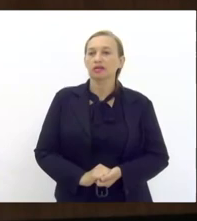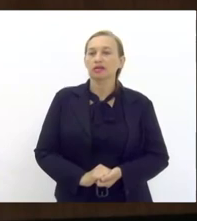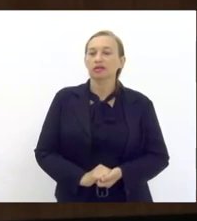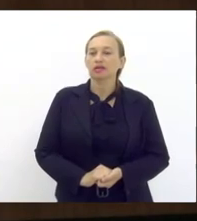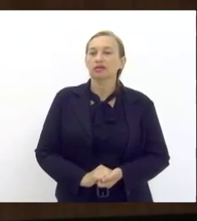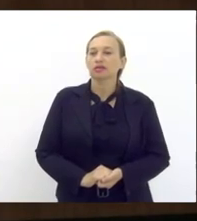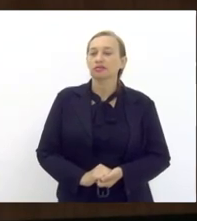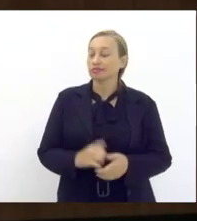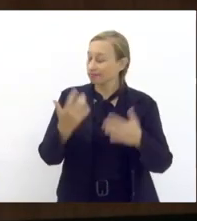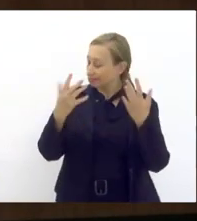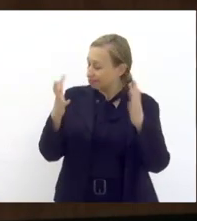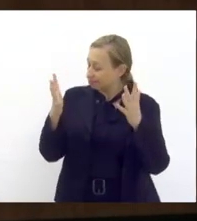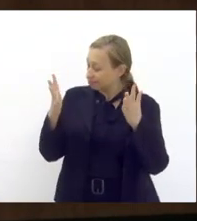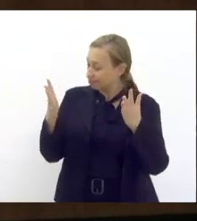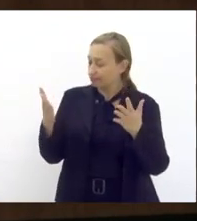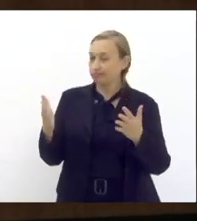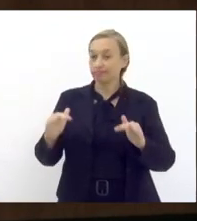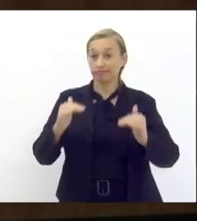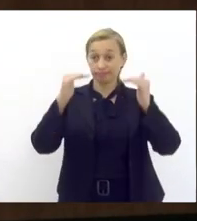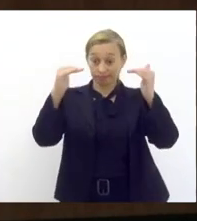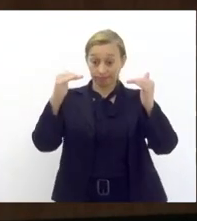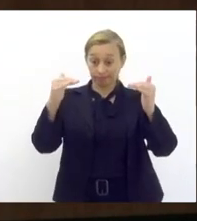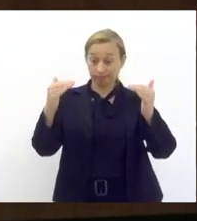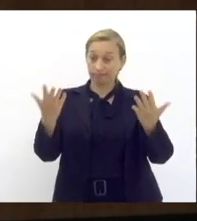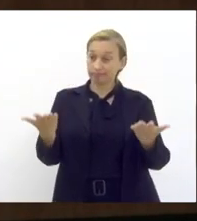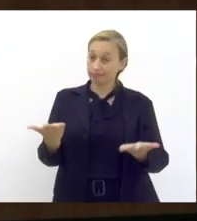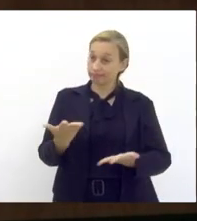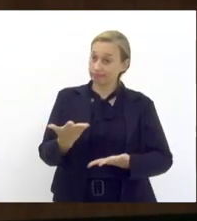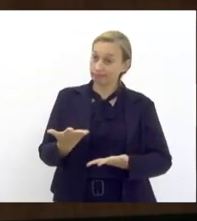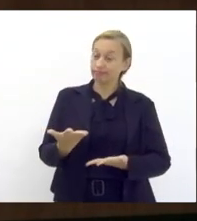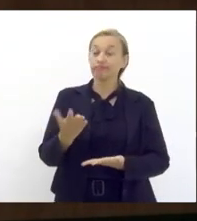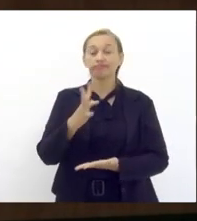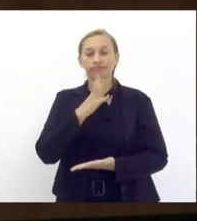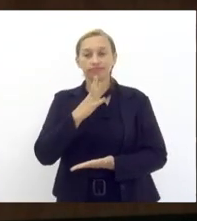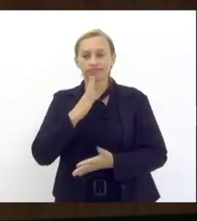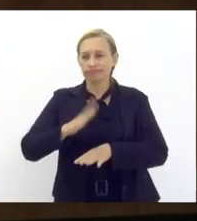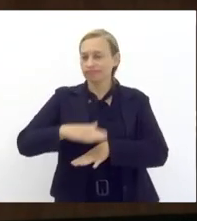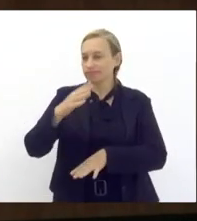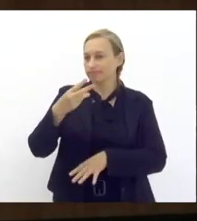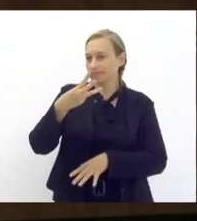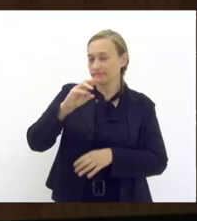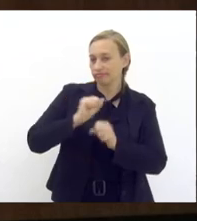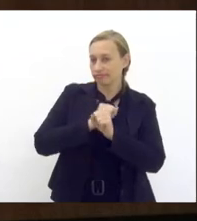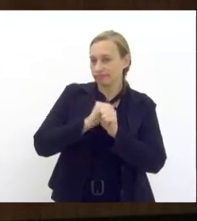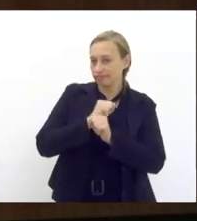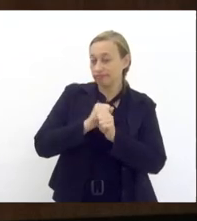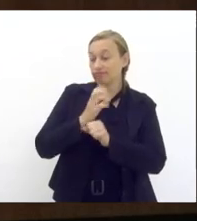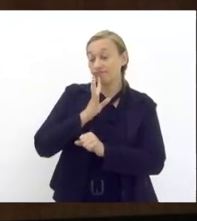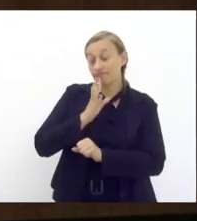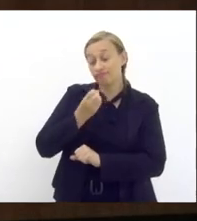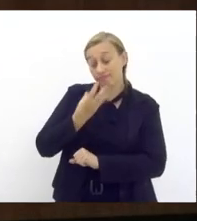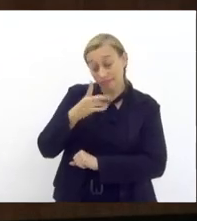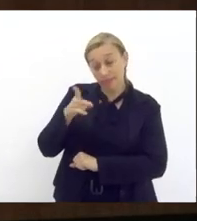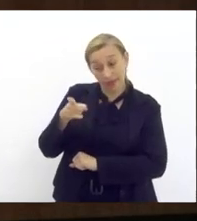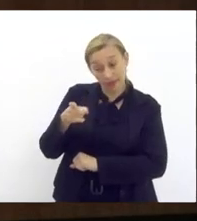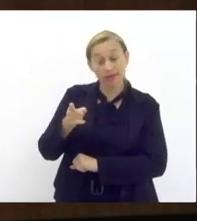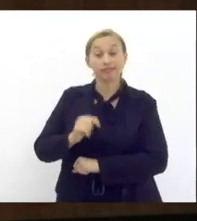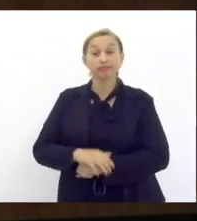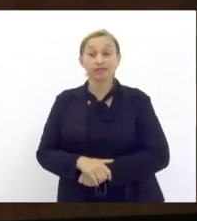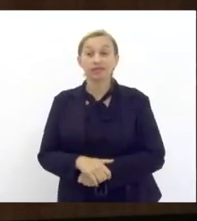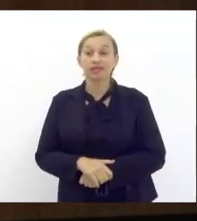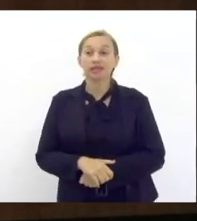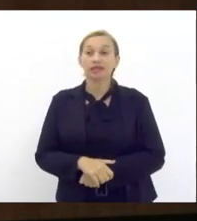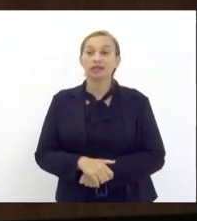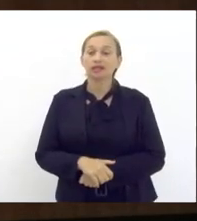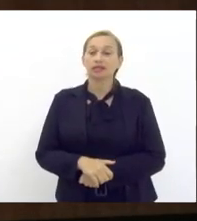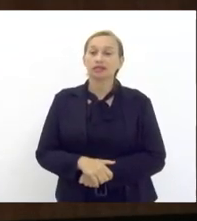a vossa excelência. Eu que já conheço há mais de 30 anos, sou o deputado aqui que conhece vossa excelência há mais tempo, desde